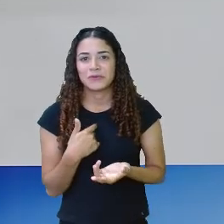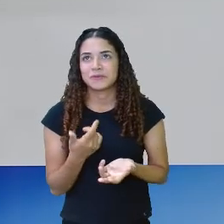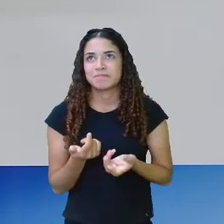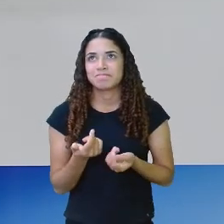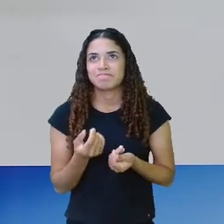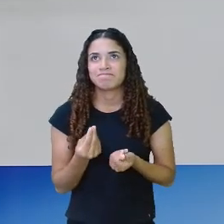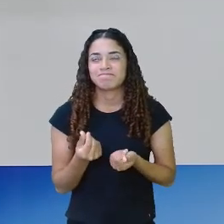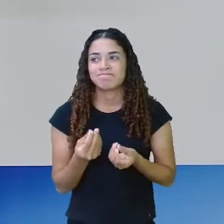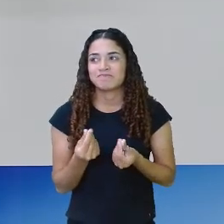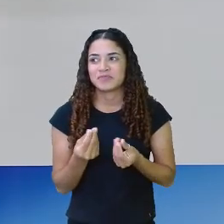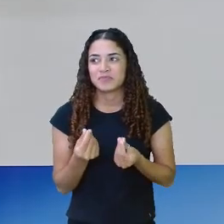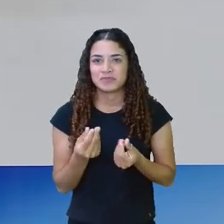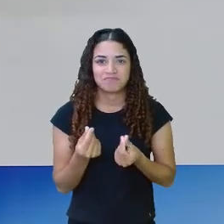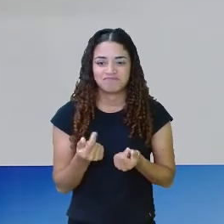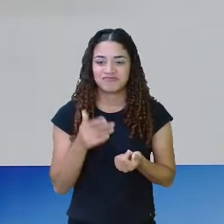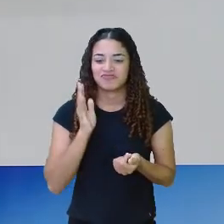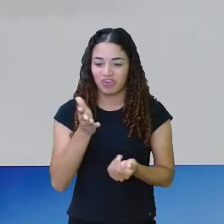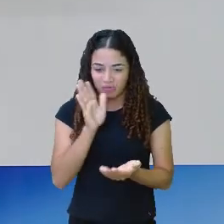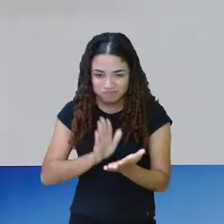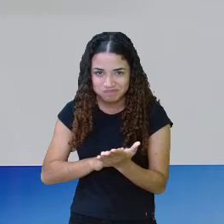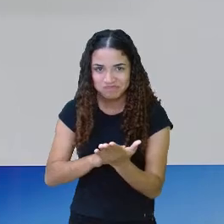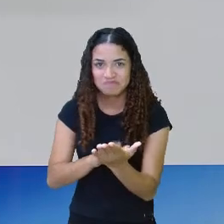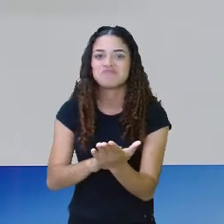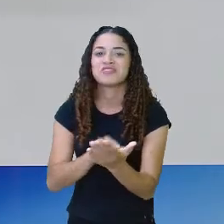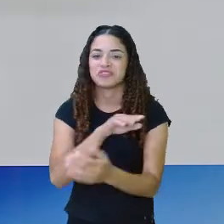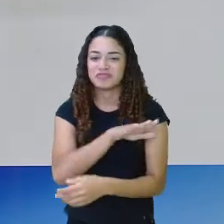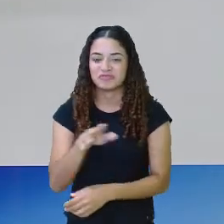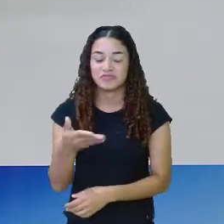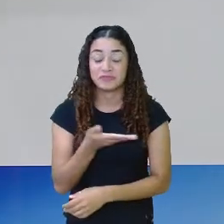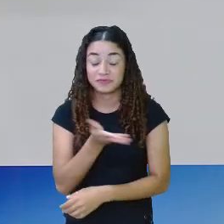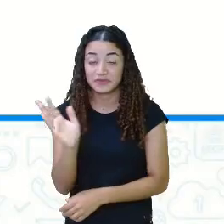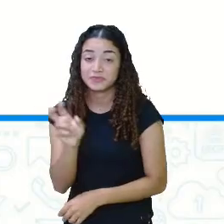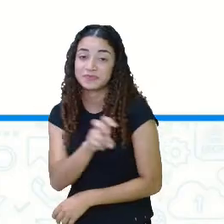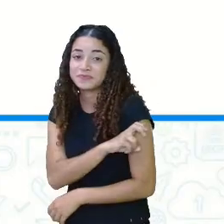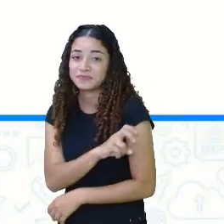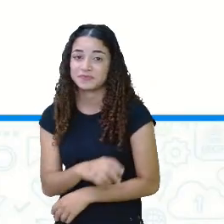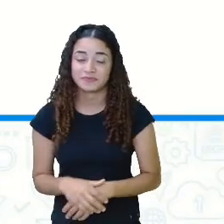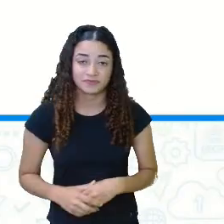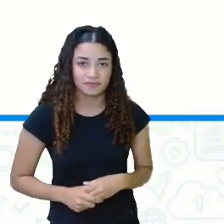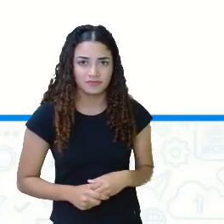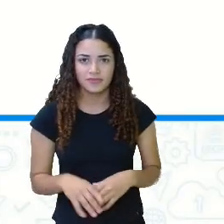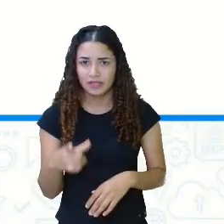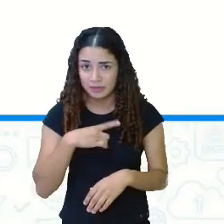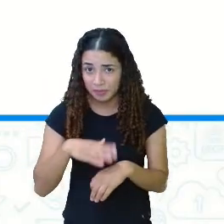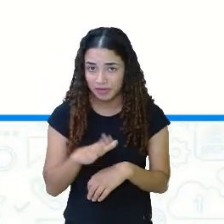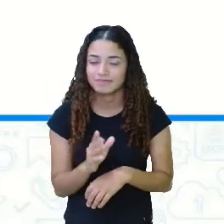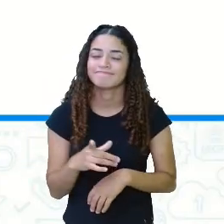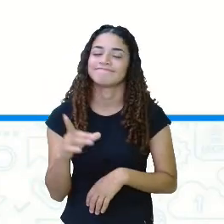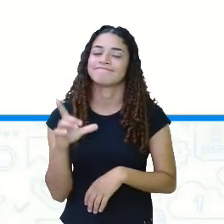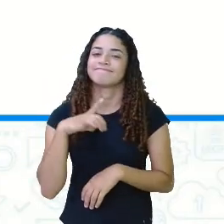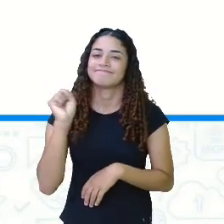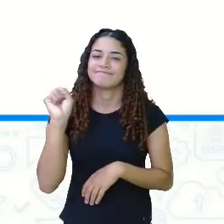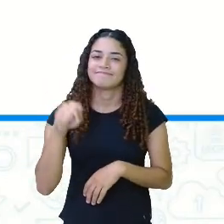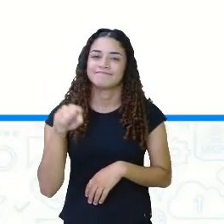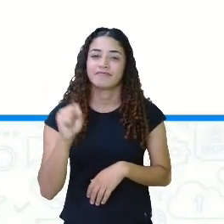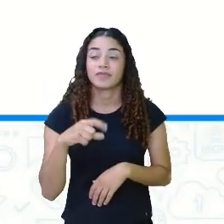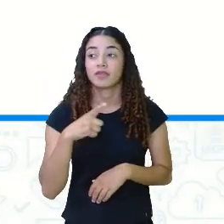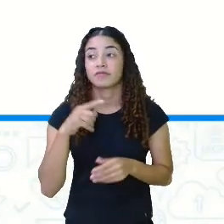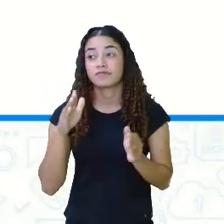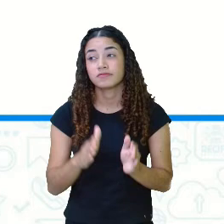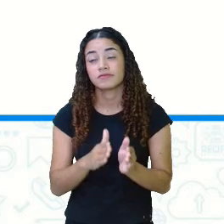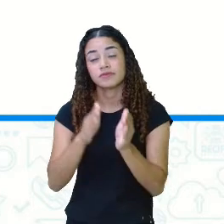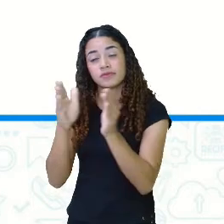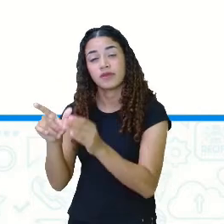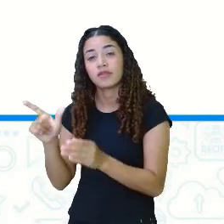outra coisa a não ser elogiar vocês do 5º ano. Tem mais uma? Claro que eu tenho mais uma. De um lado eu tenho um